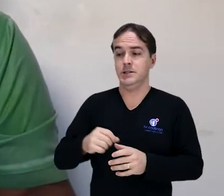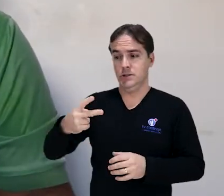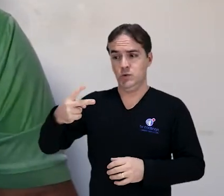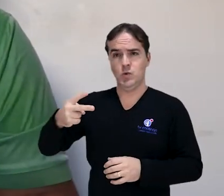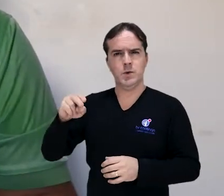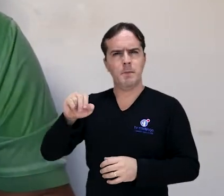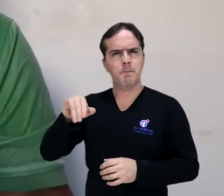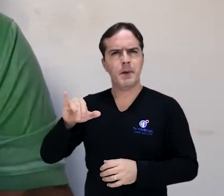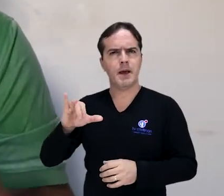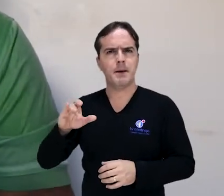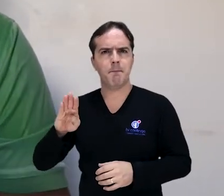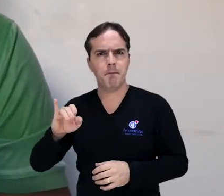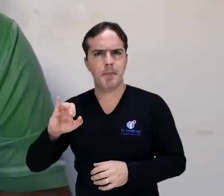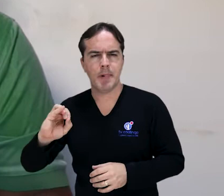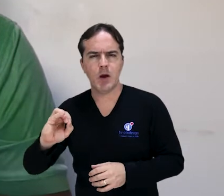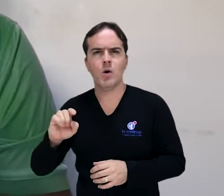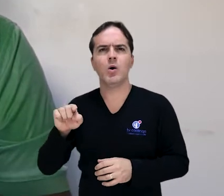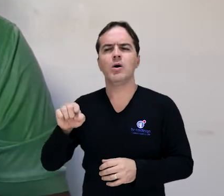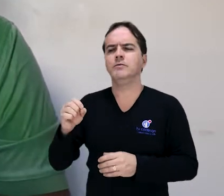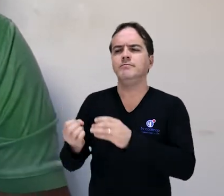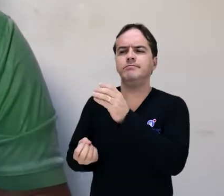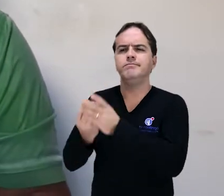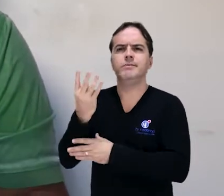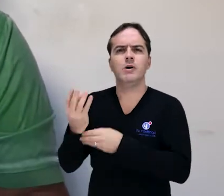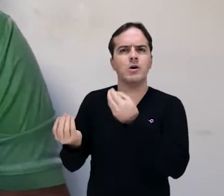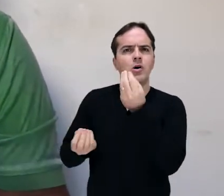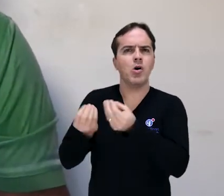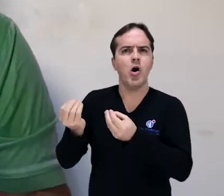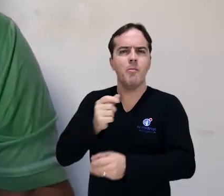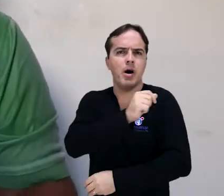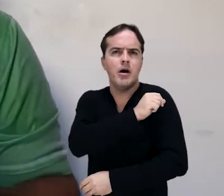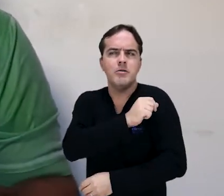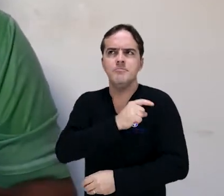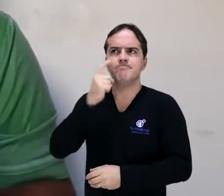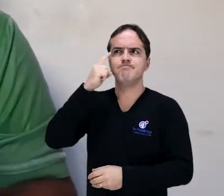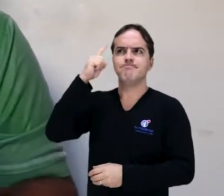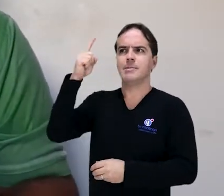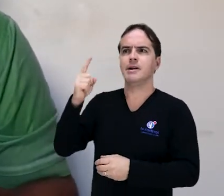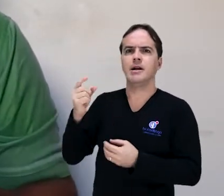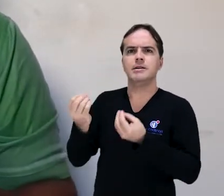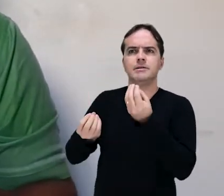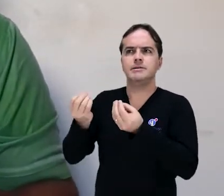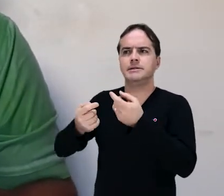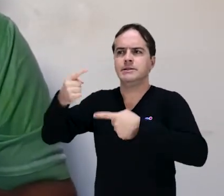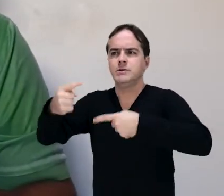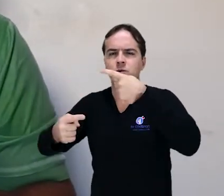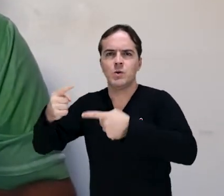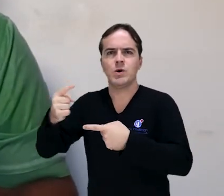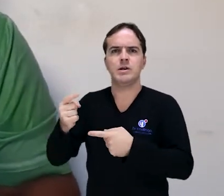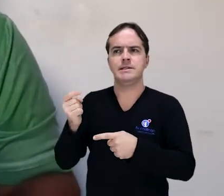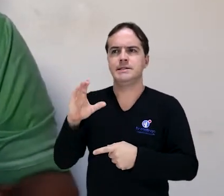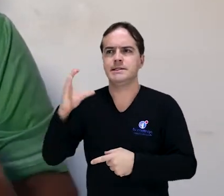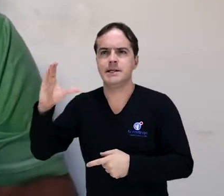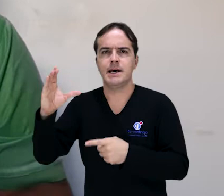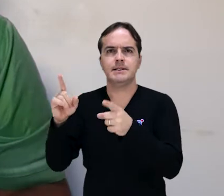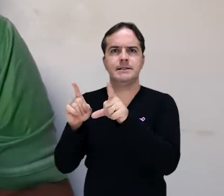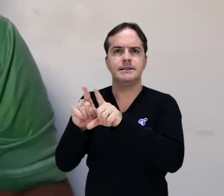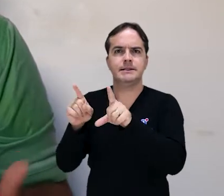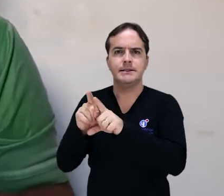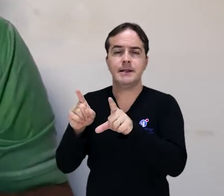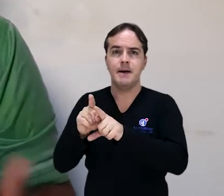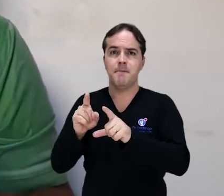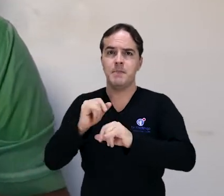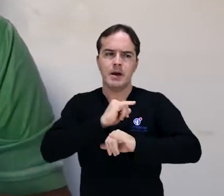da vontade de um grupo de estudantes de ciências biológicas ainda é bater a importância da ciência e a divulgação Científica como